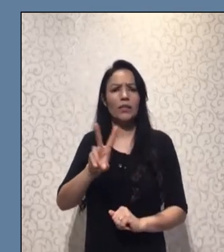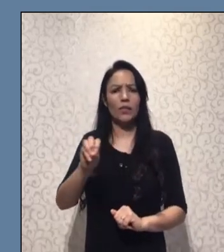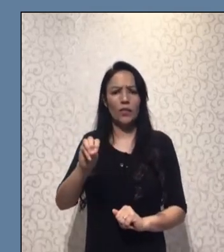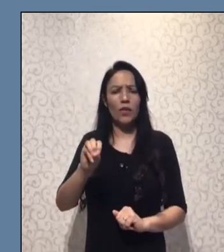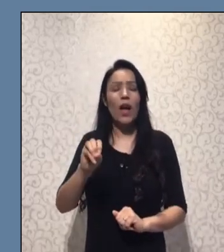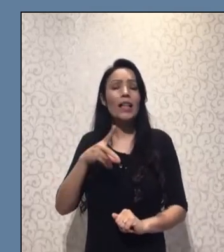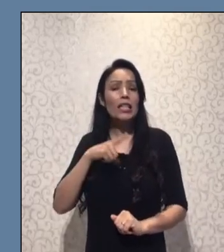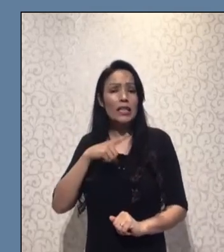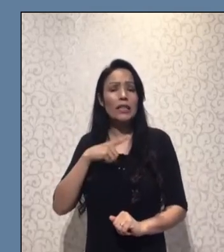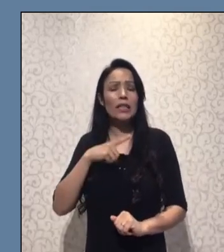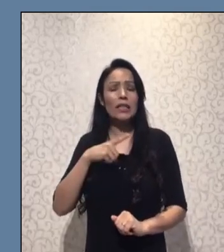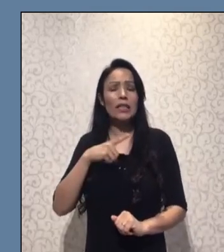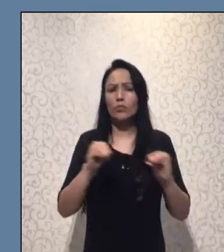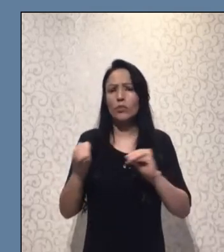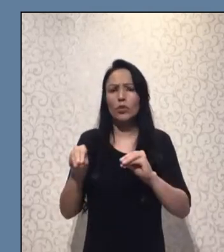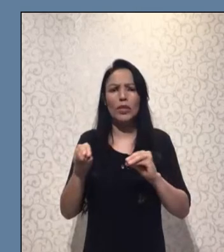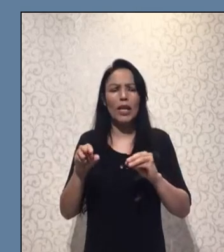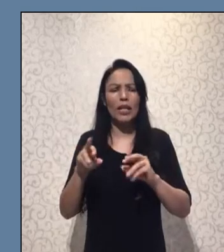e no debate